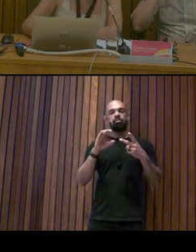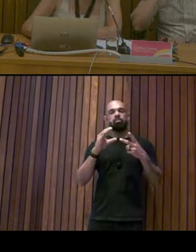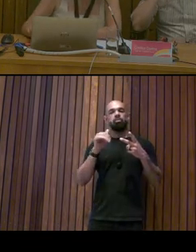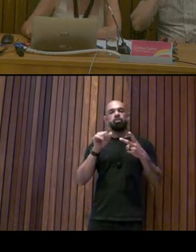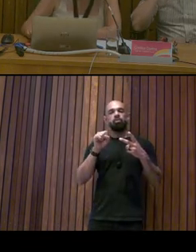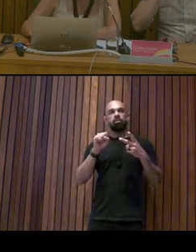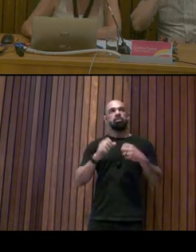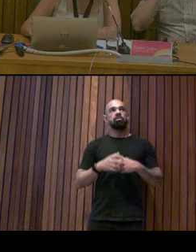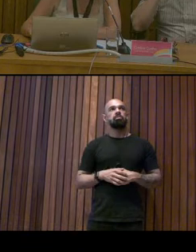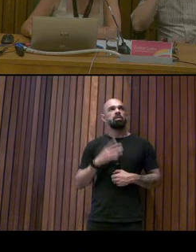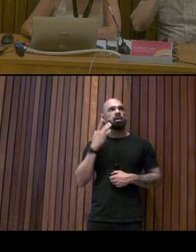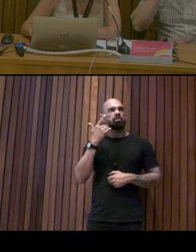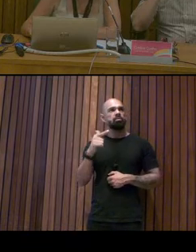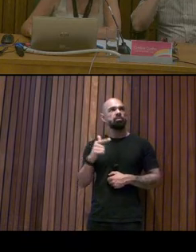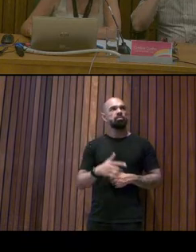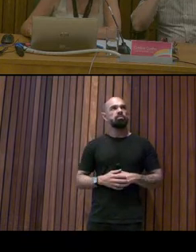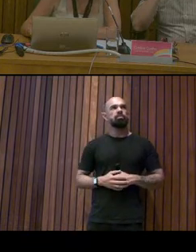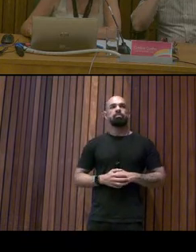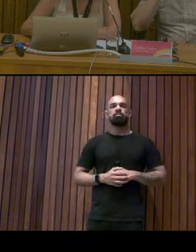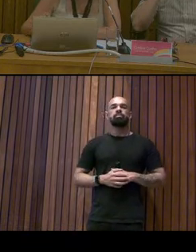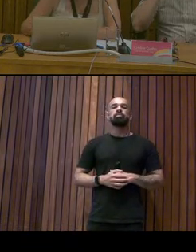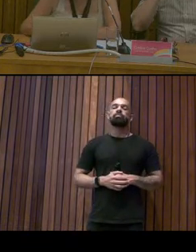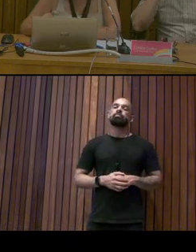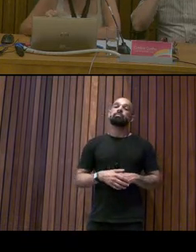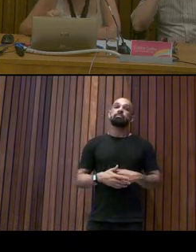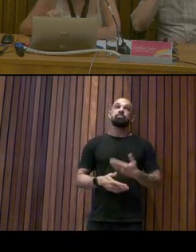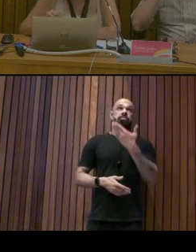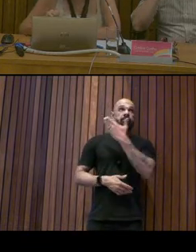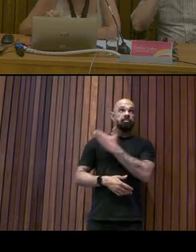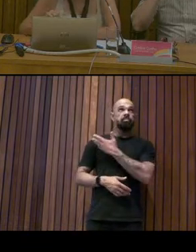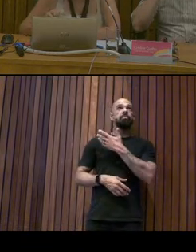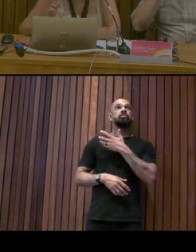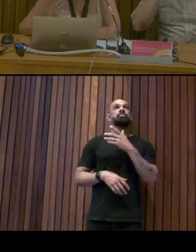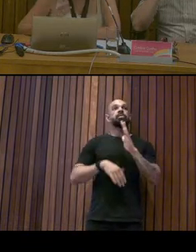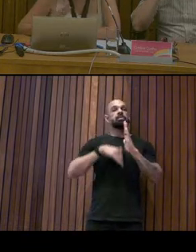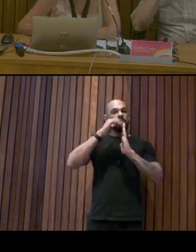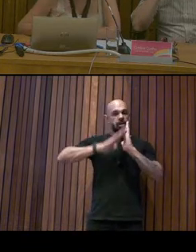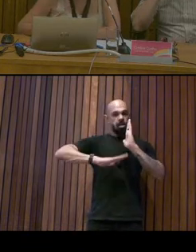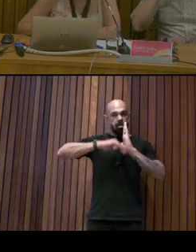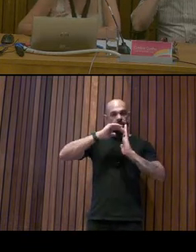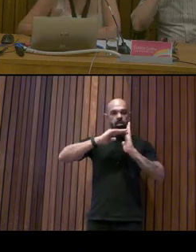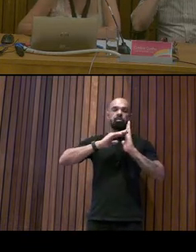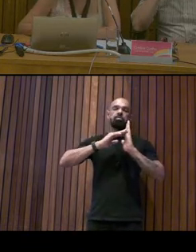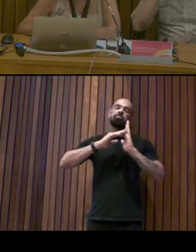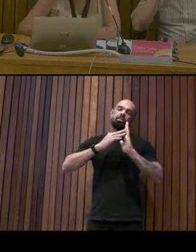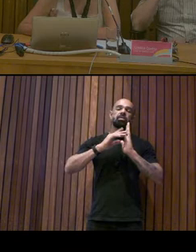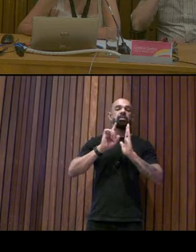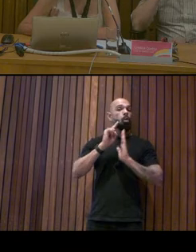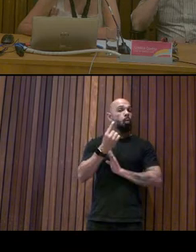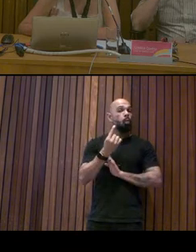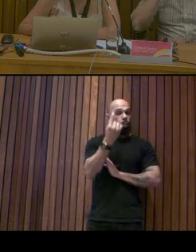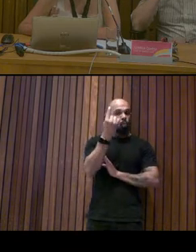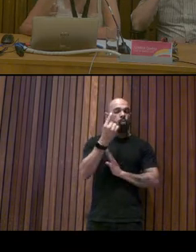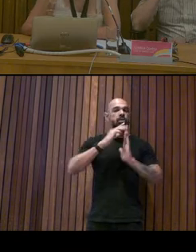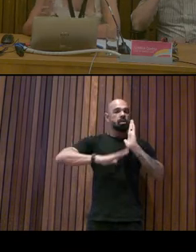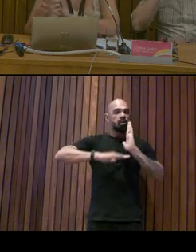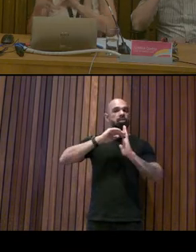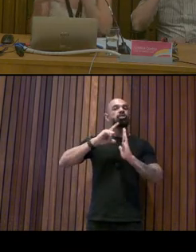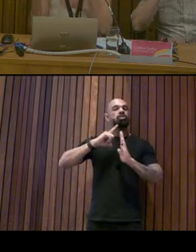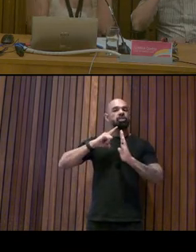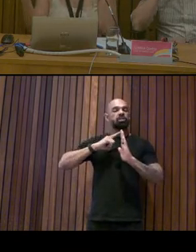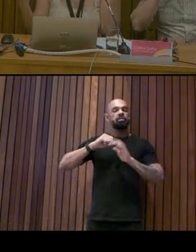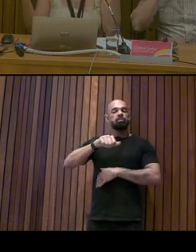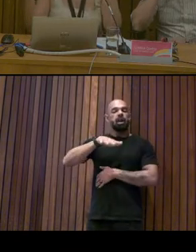Rebouças. Tá, né? Então, essa obra ela foi feita... Essa é a única obra que está numa